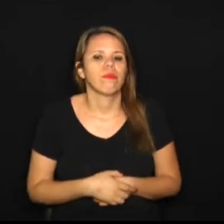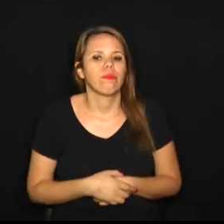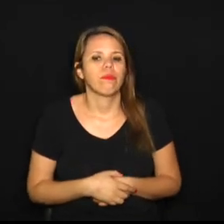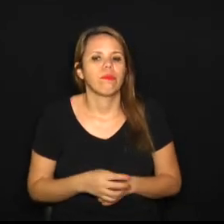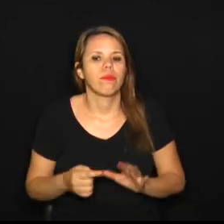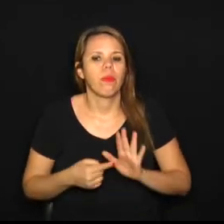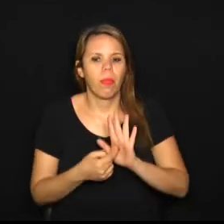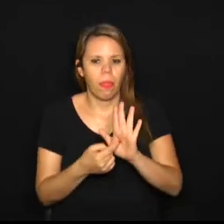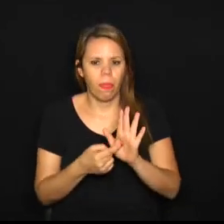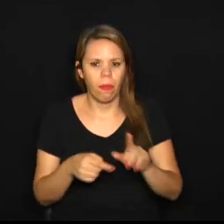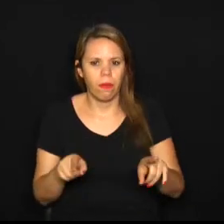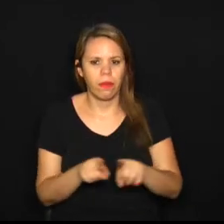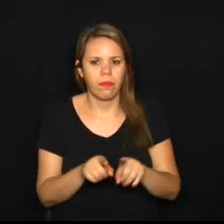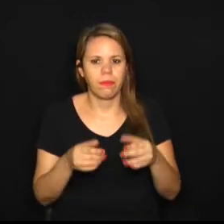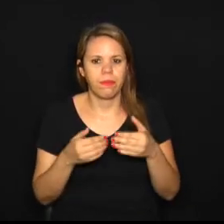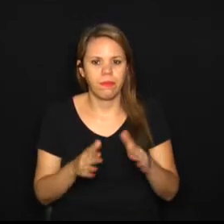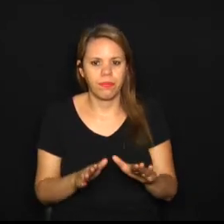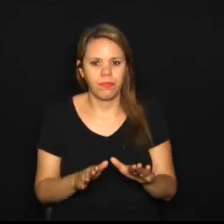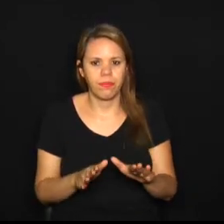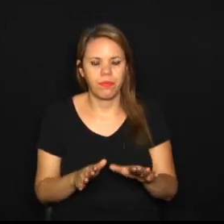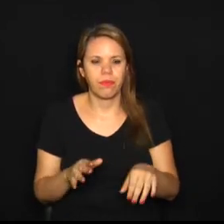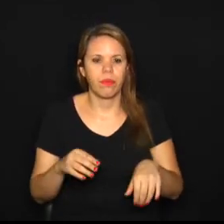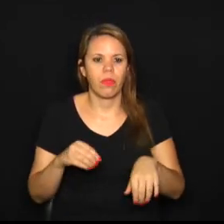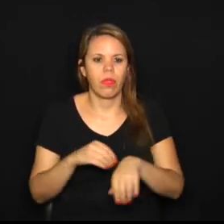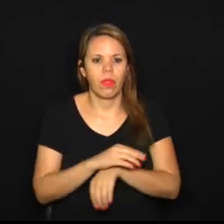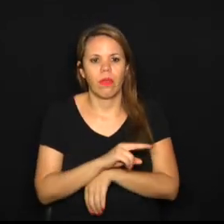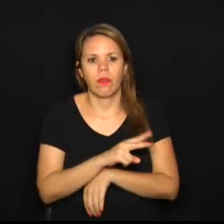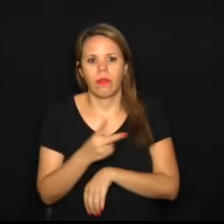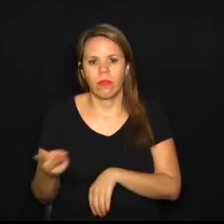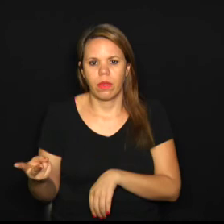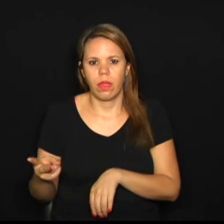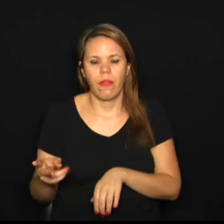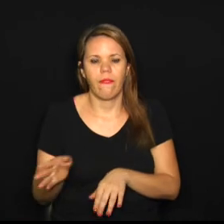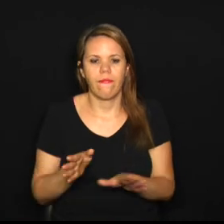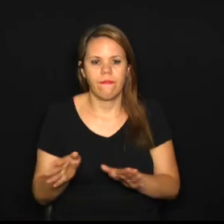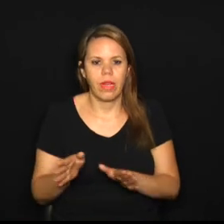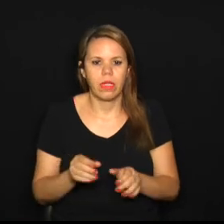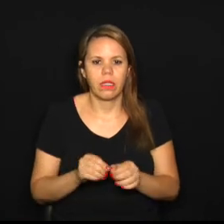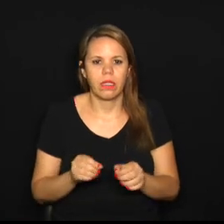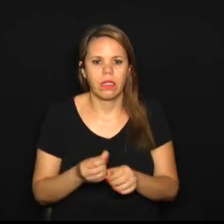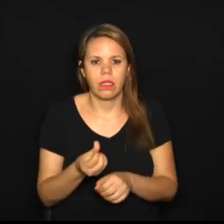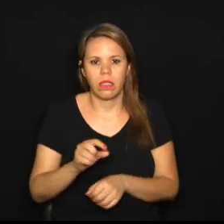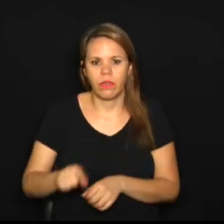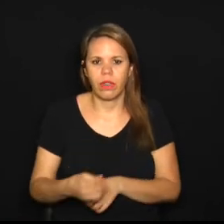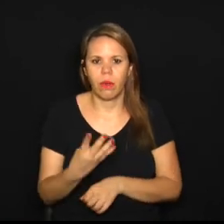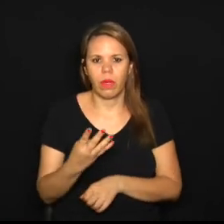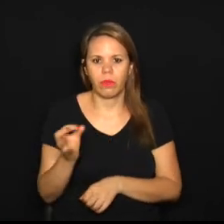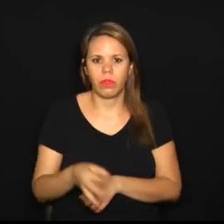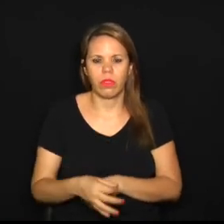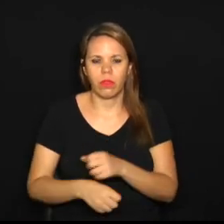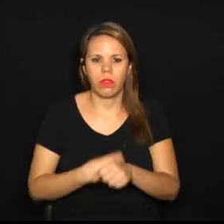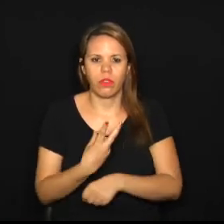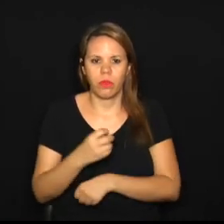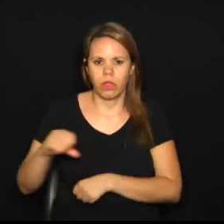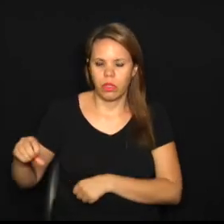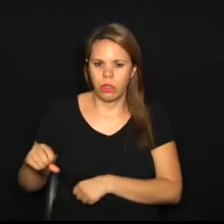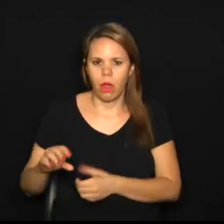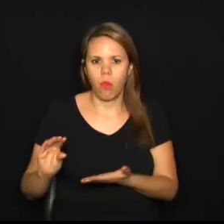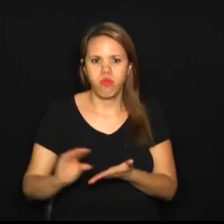Destacamos aqui a abertura das transferências correntes, que teve uma variação de 6,4% em 2019, arrecadando